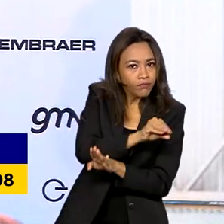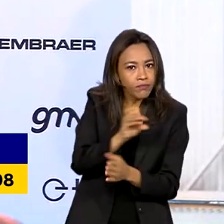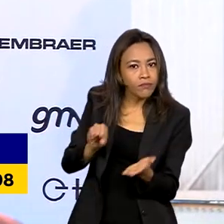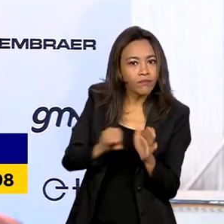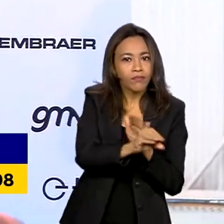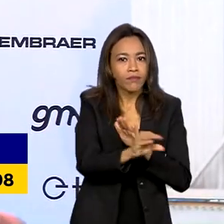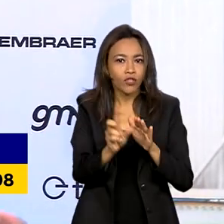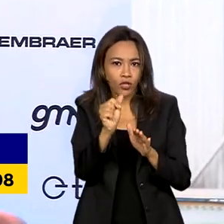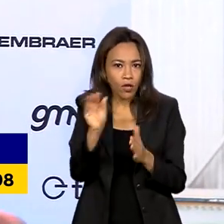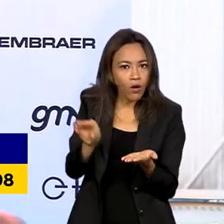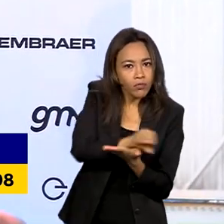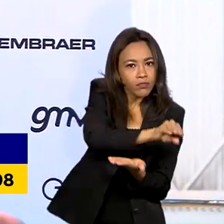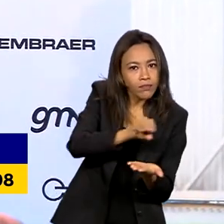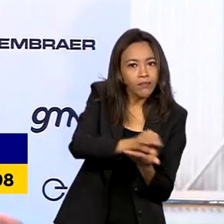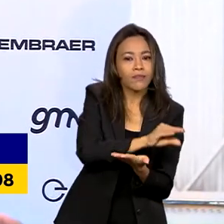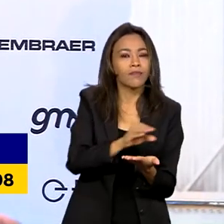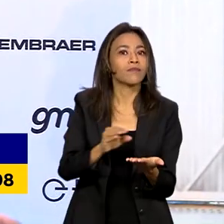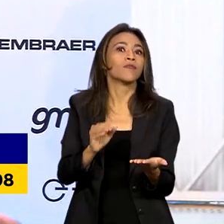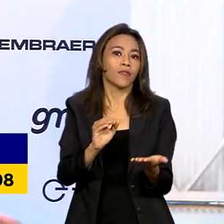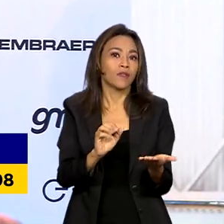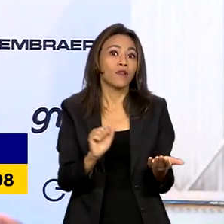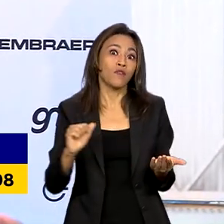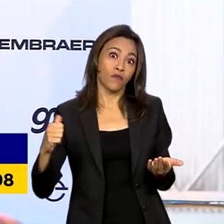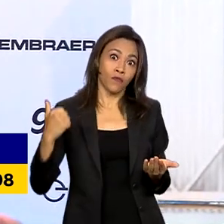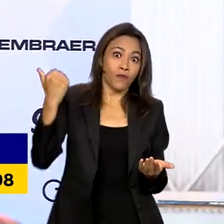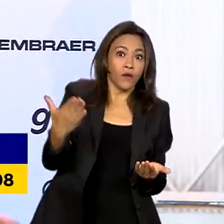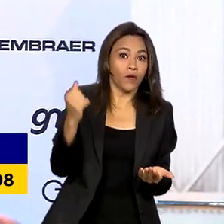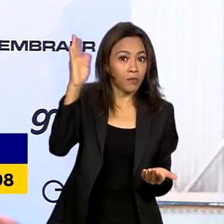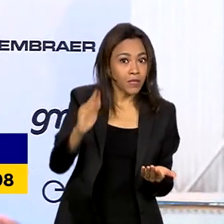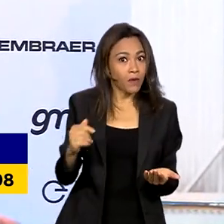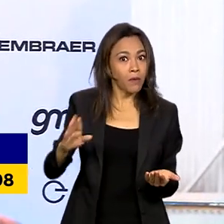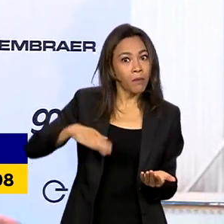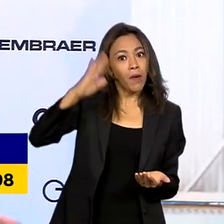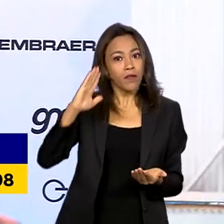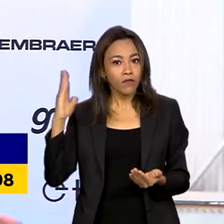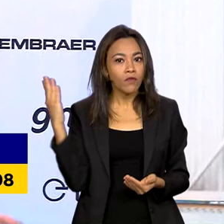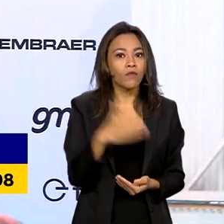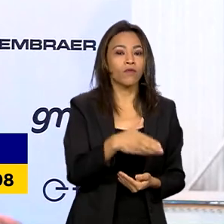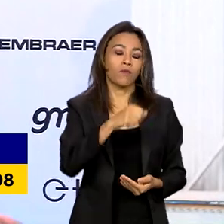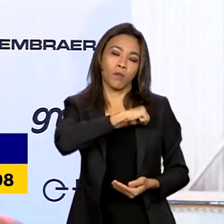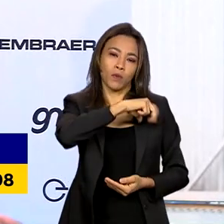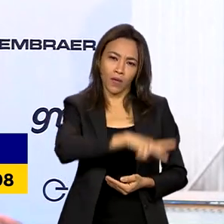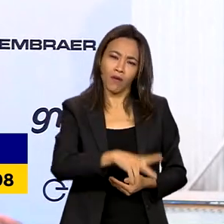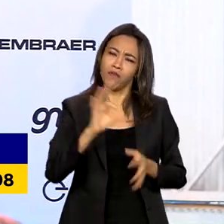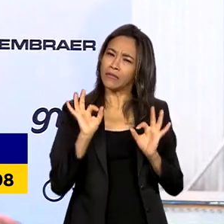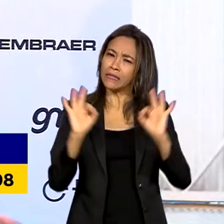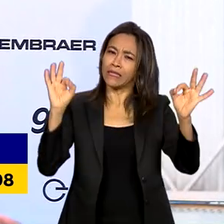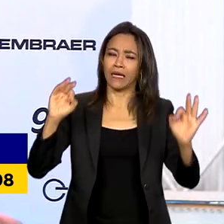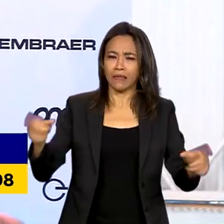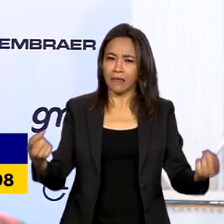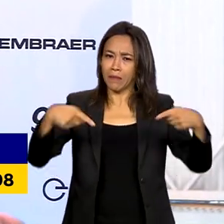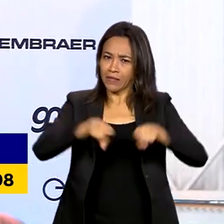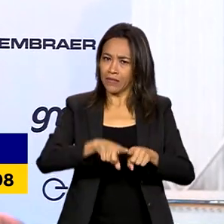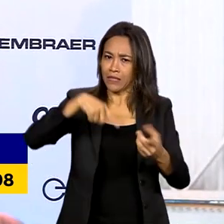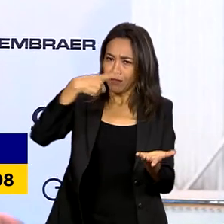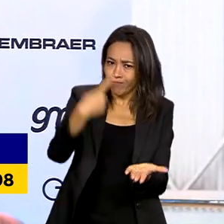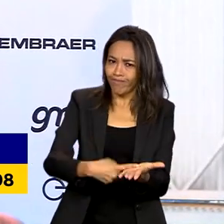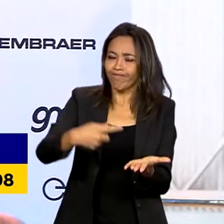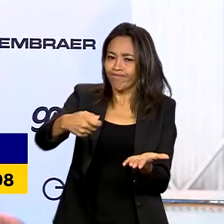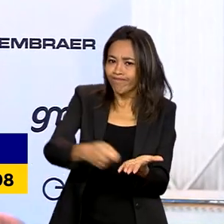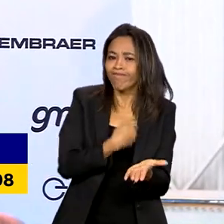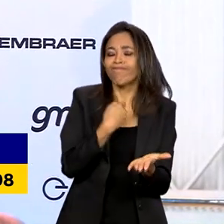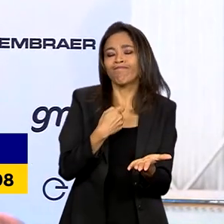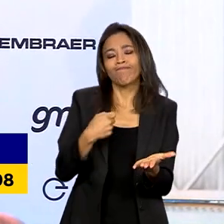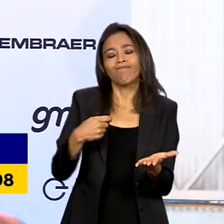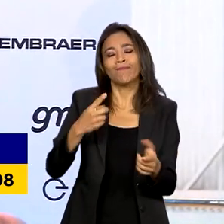E nós estamos confiantes que fizemos a escolha certa nessa parceria estratégica e alinhada com